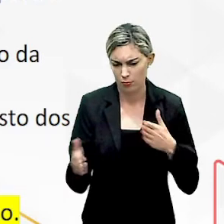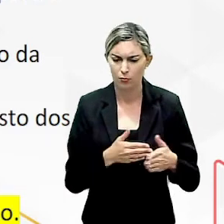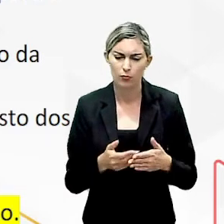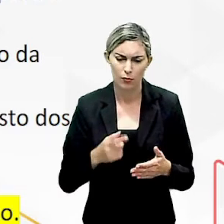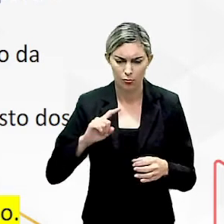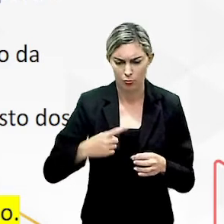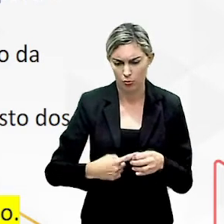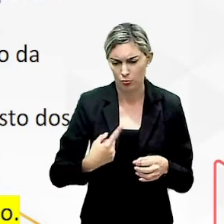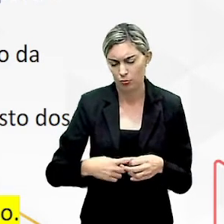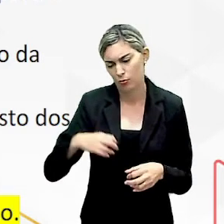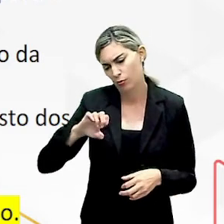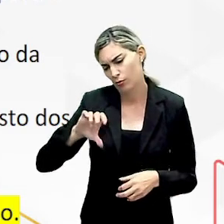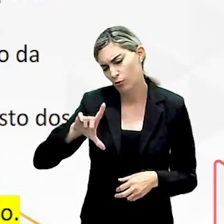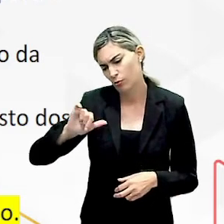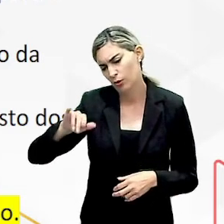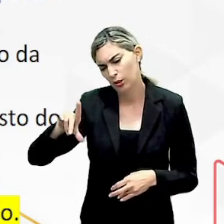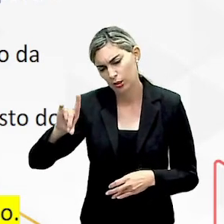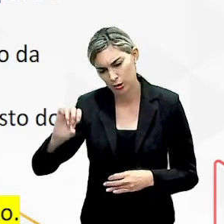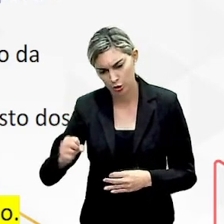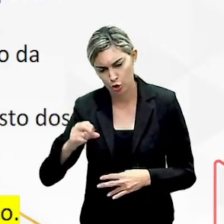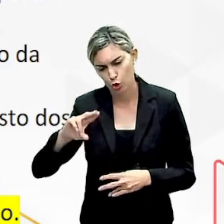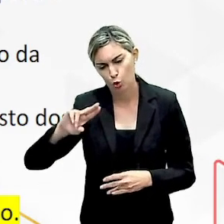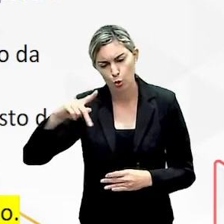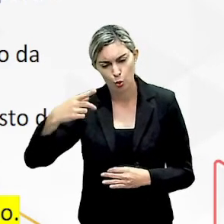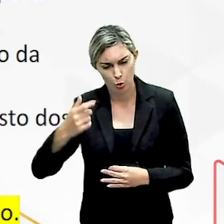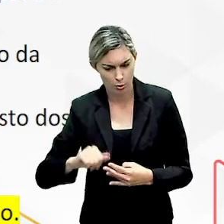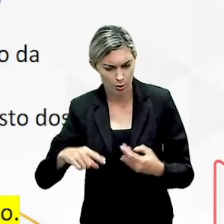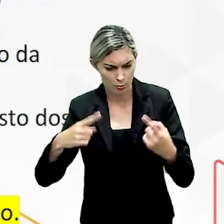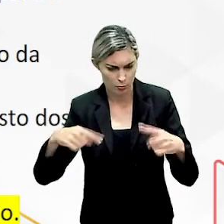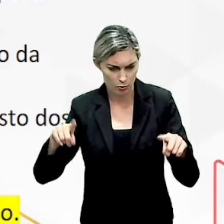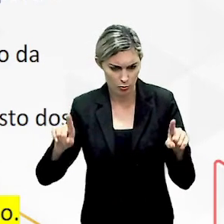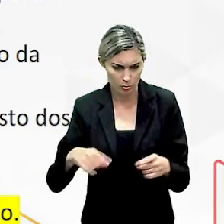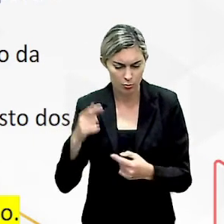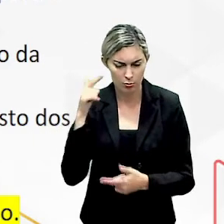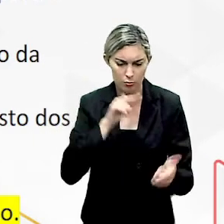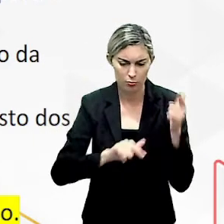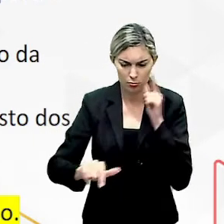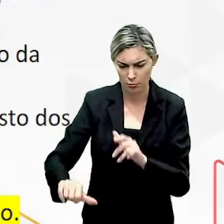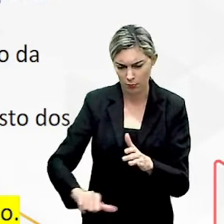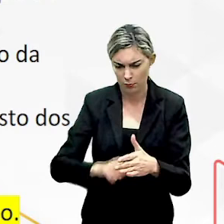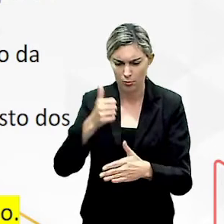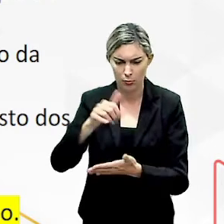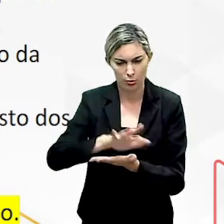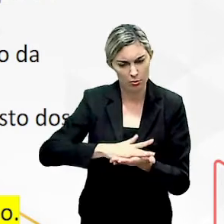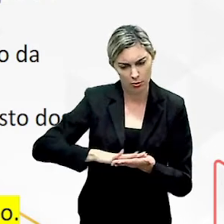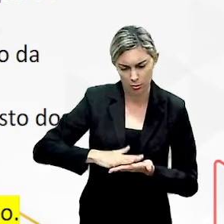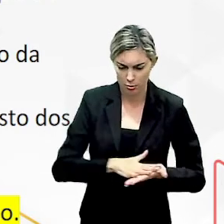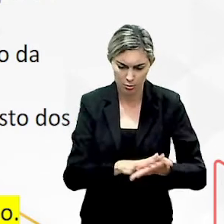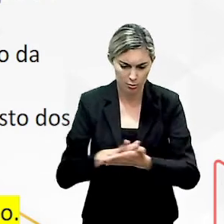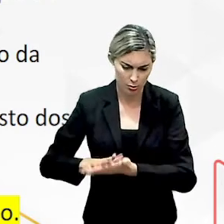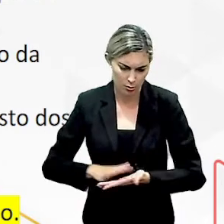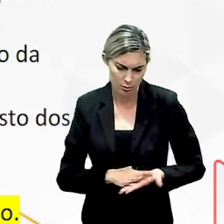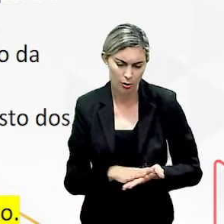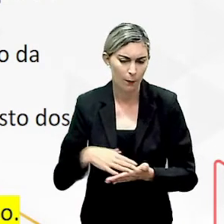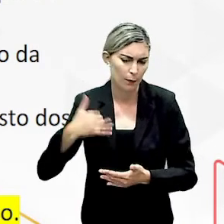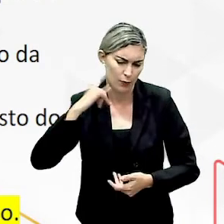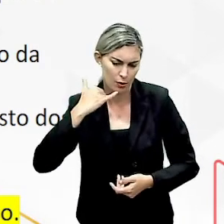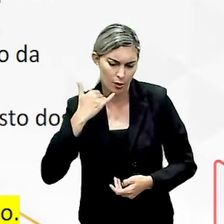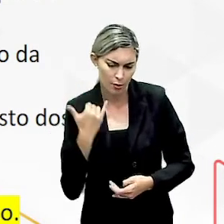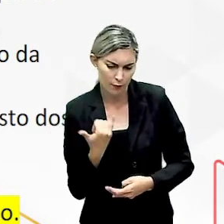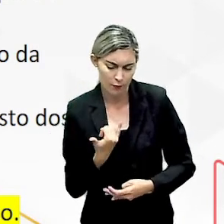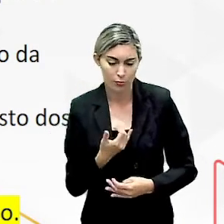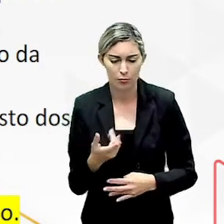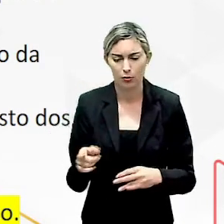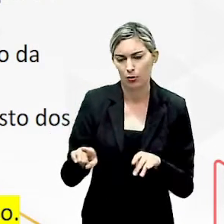de Euclides da Cunha vai aparecer, em que a música vai ganhar o seu primeiro samba, que é chamado de Pelo Telefone. E é